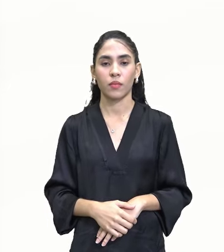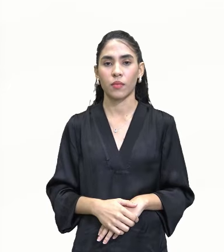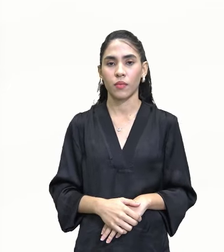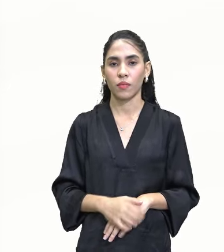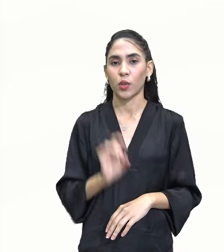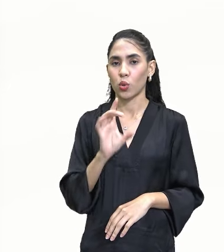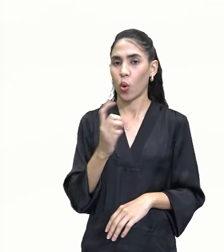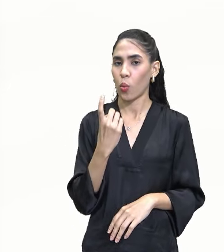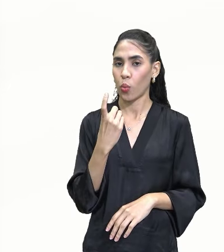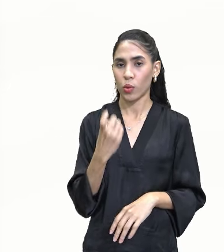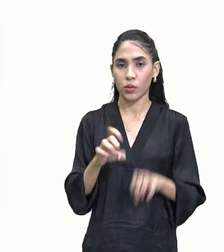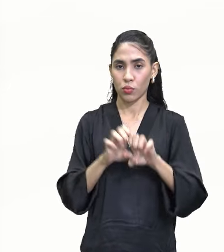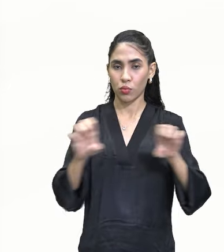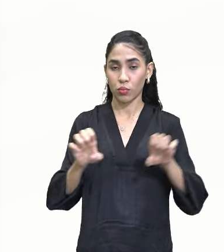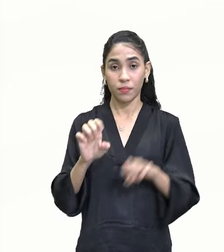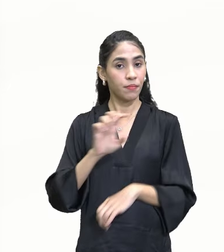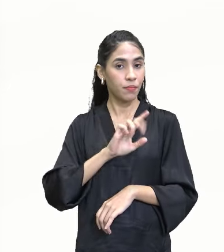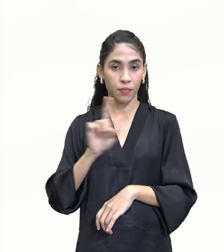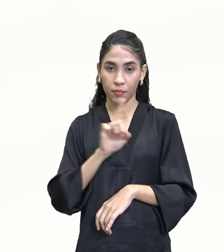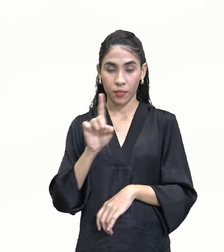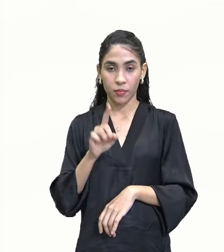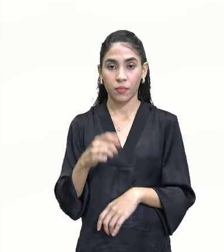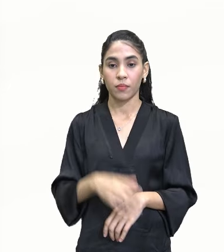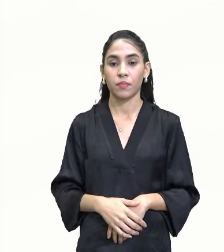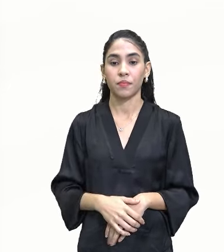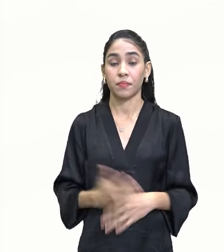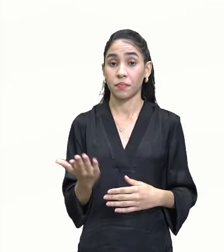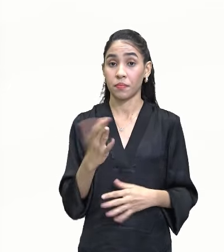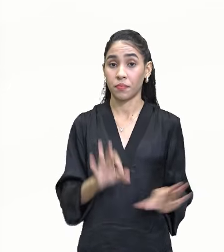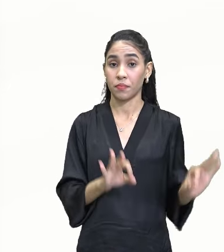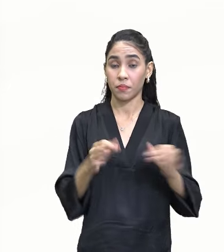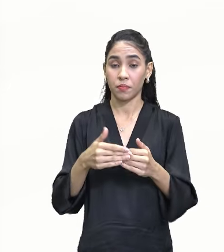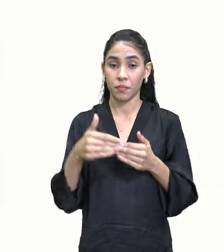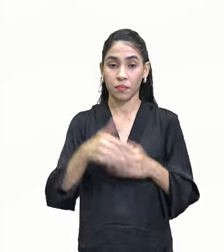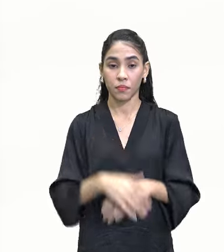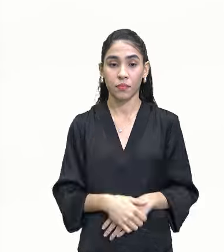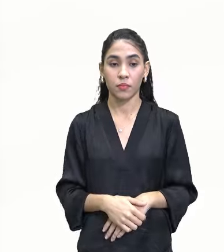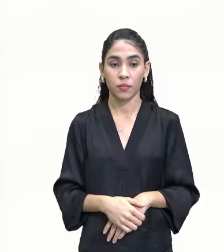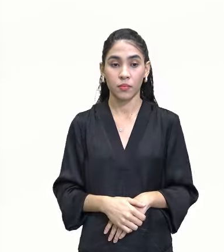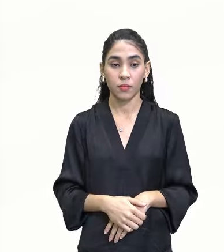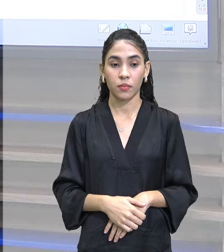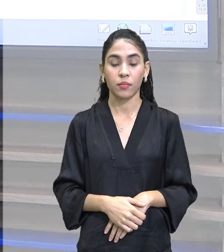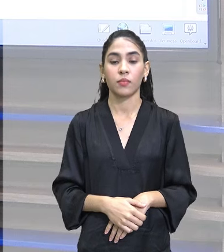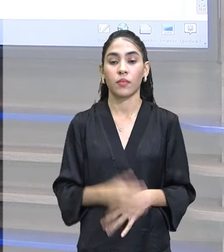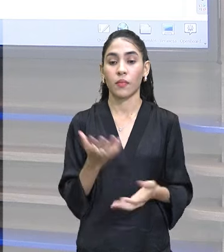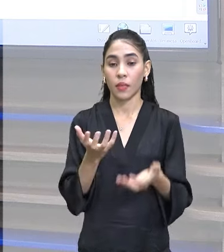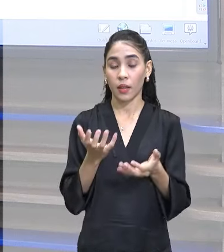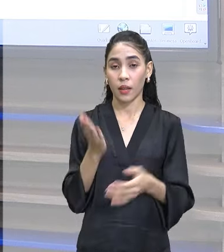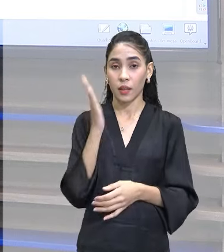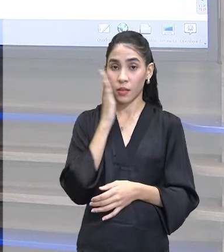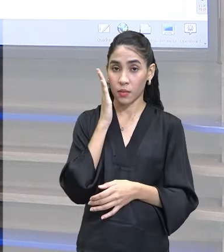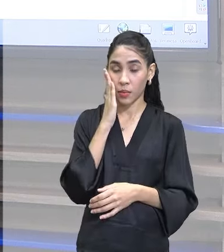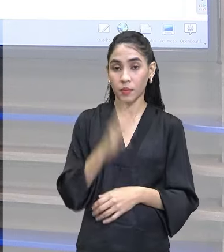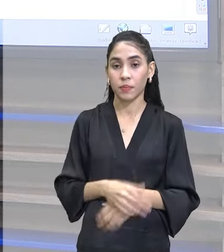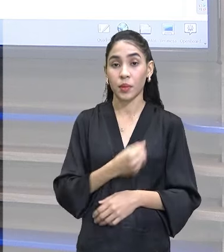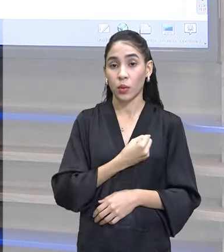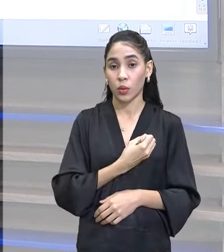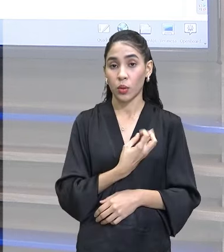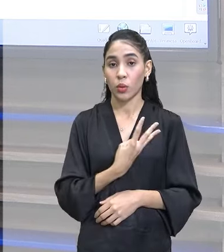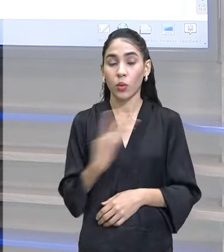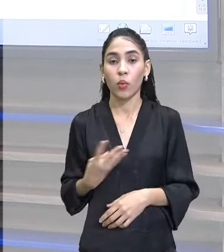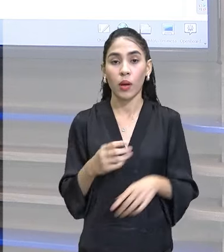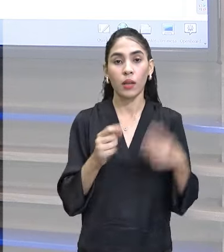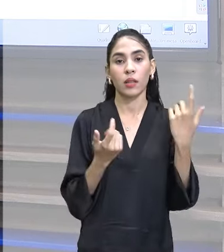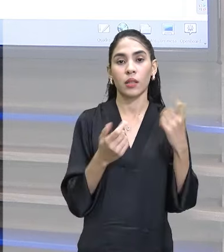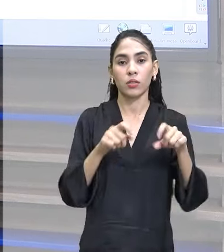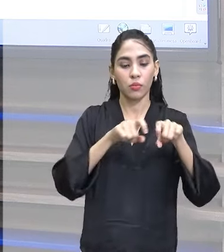de resolver? Não, porque acompanhe aqui comigo o raciocínio. Ele quer saber quantas fileiras